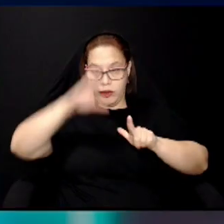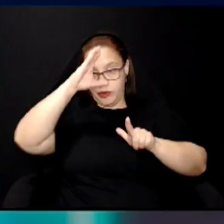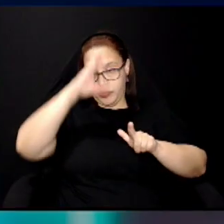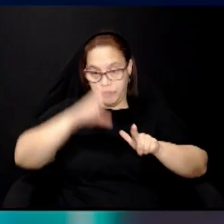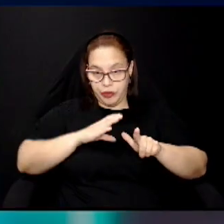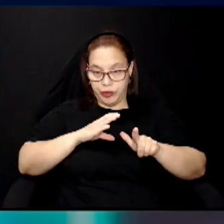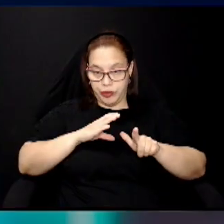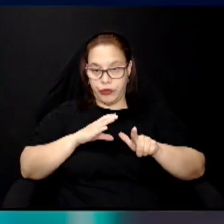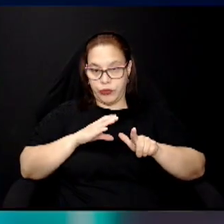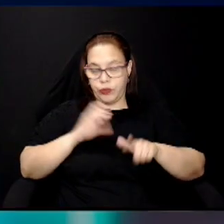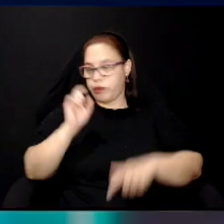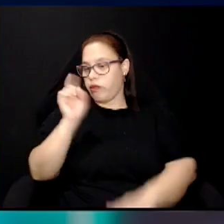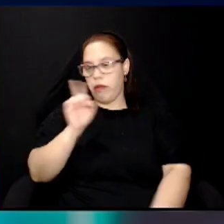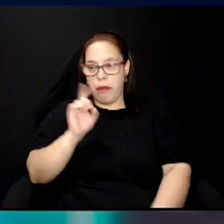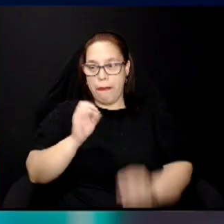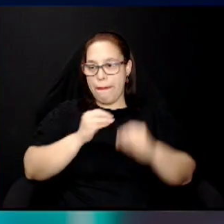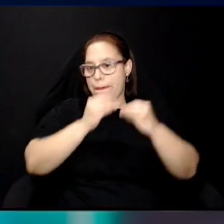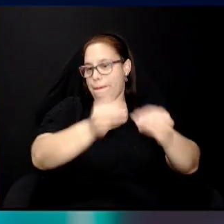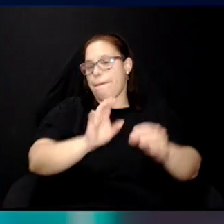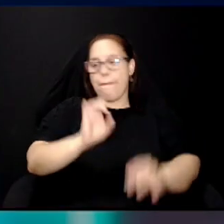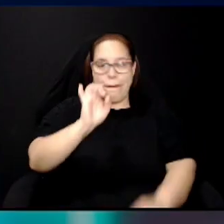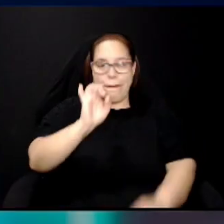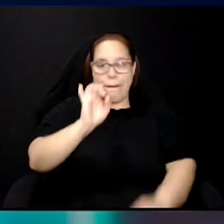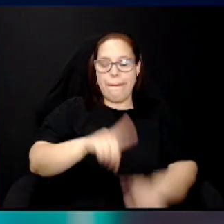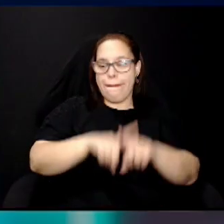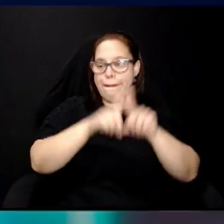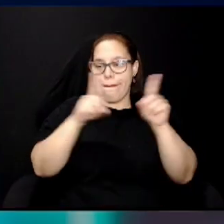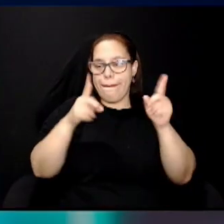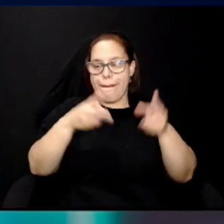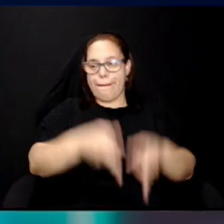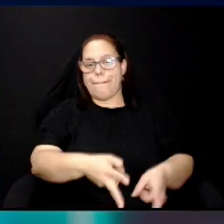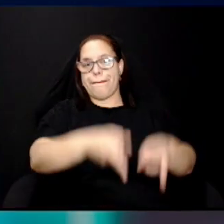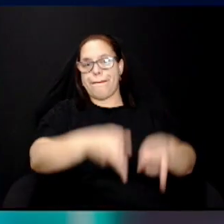uma concessão, mas um reconhecimento.